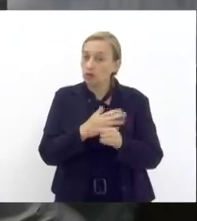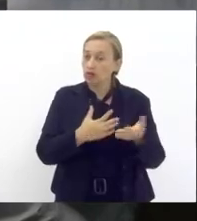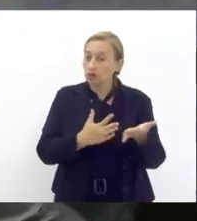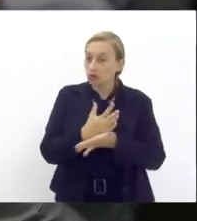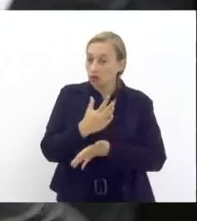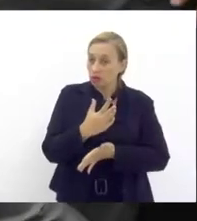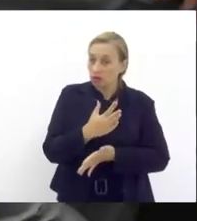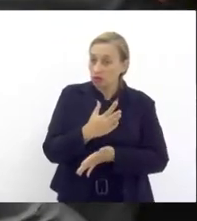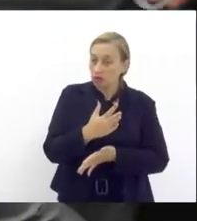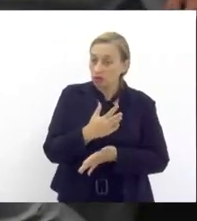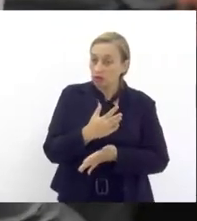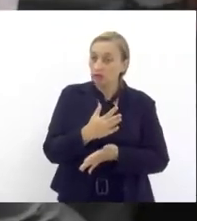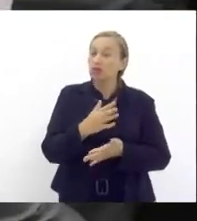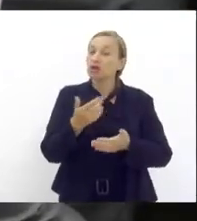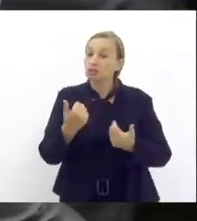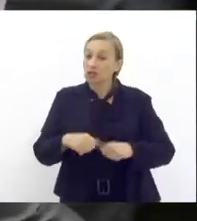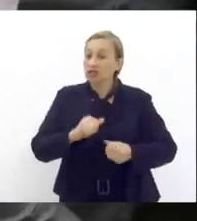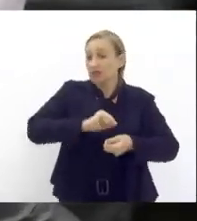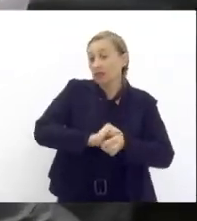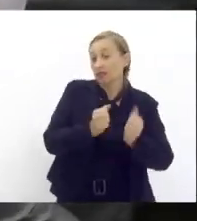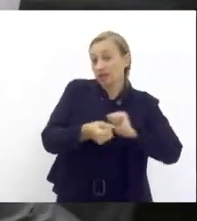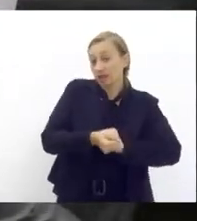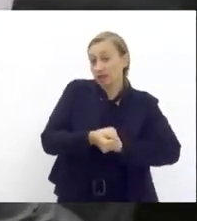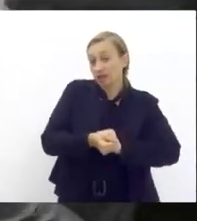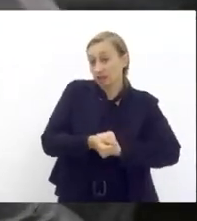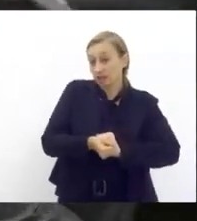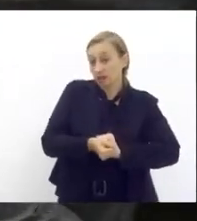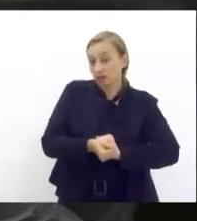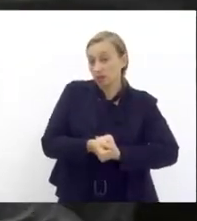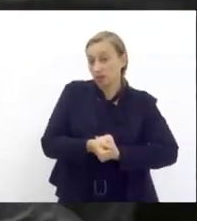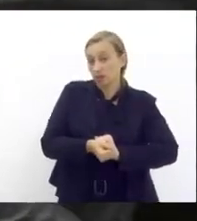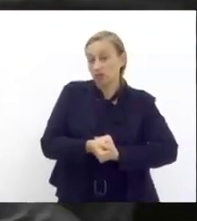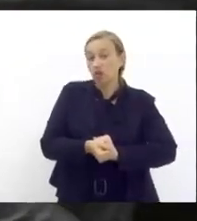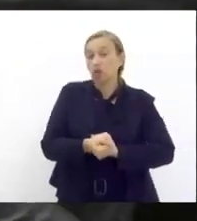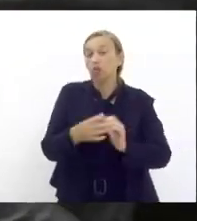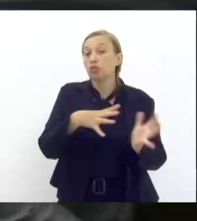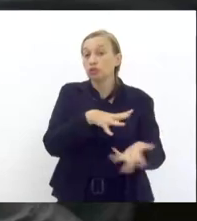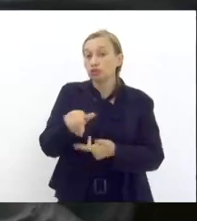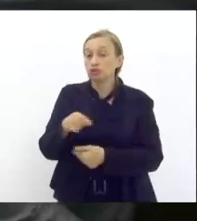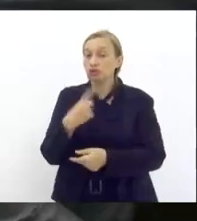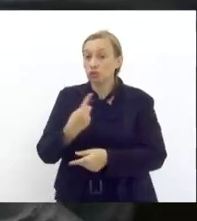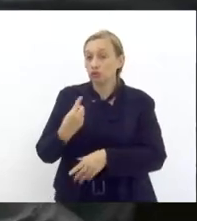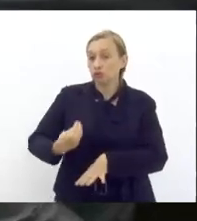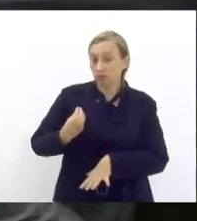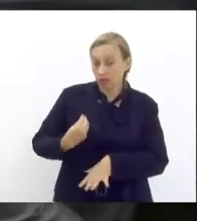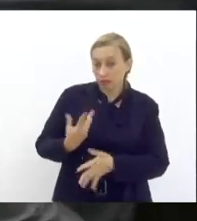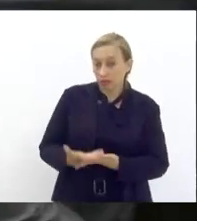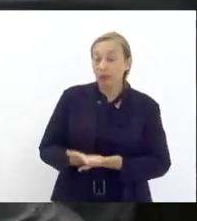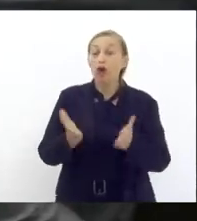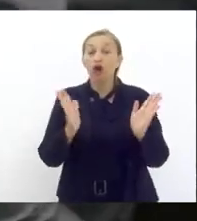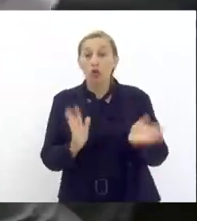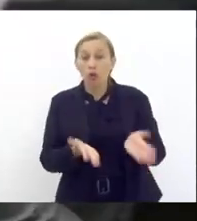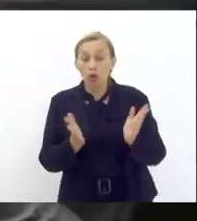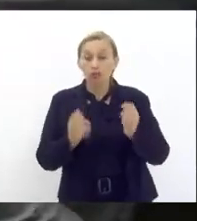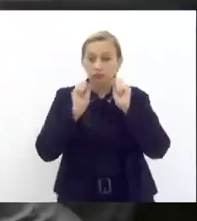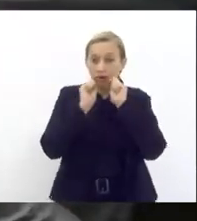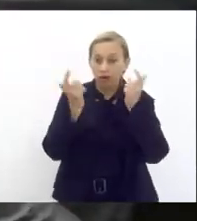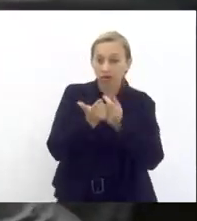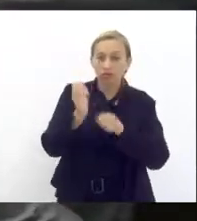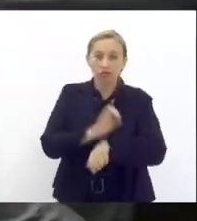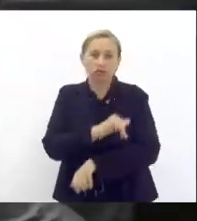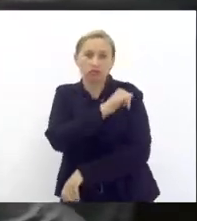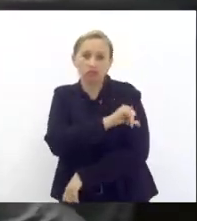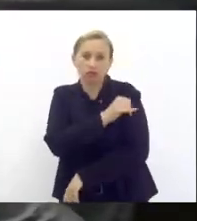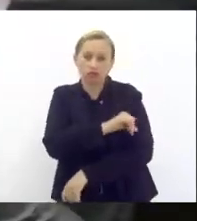de adequações que caminham no sentido da atualização do tempo. Hoje, a Assembleia Legislativa do Rio de